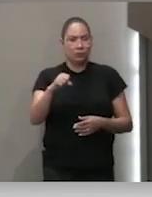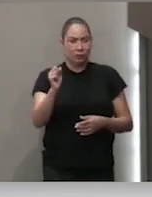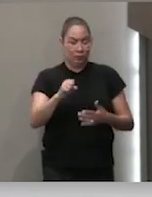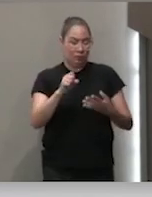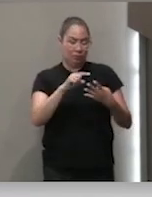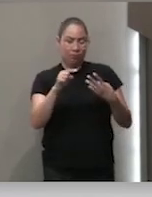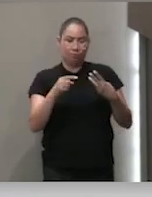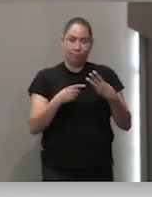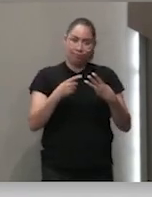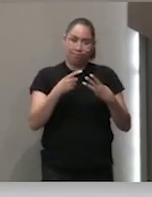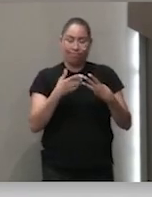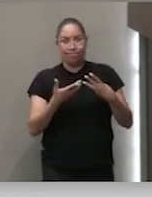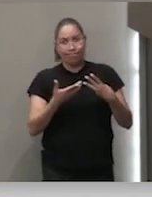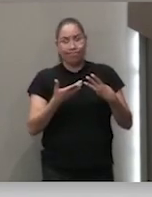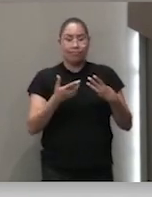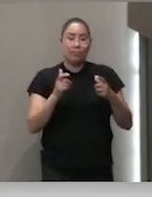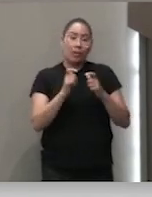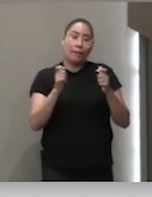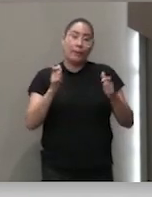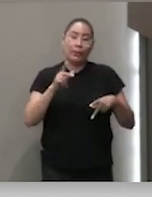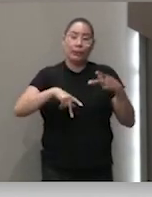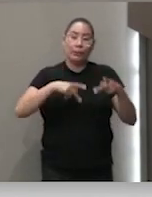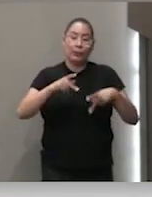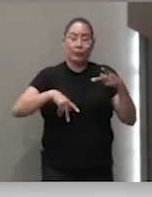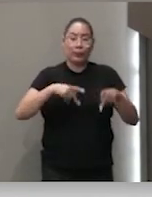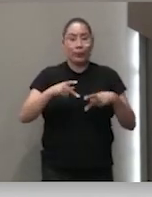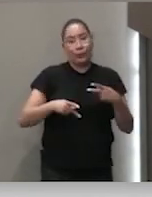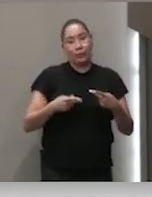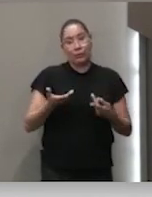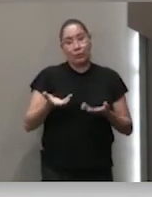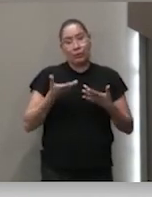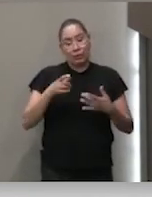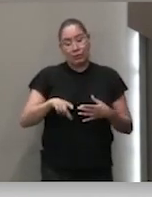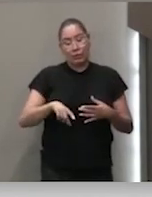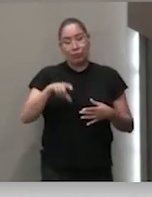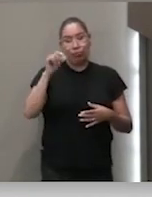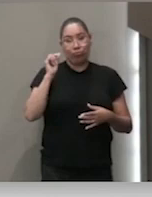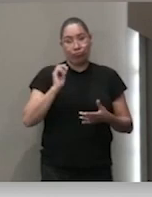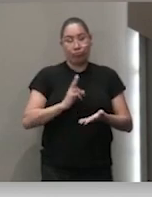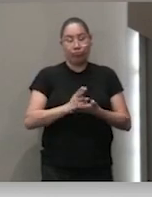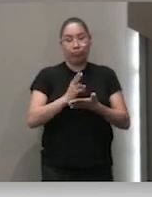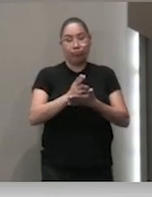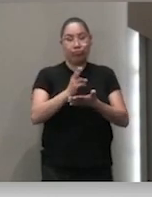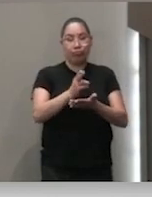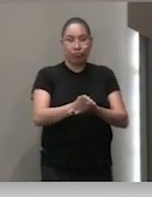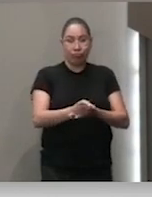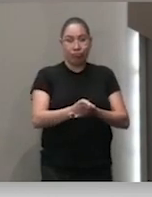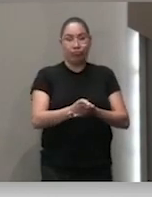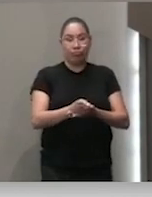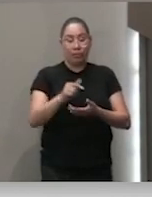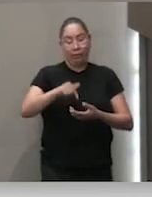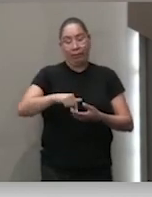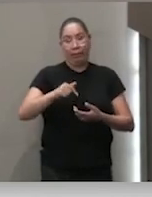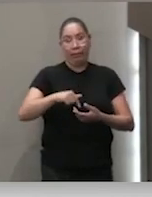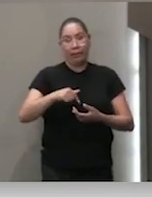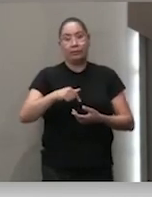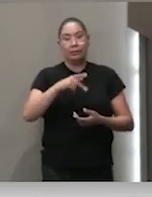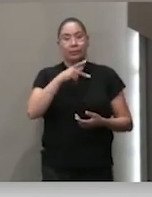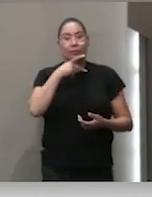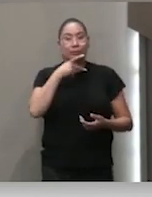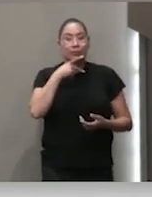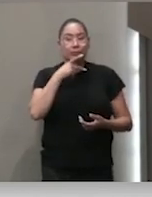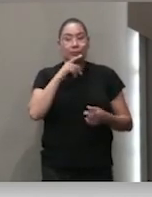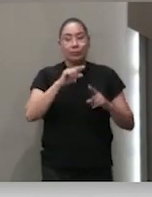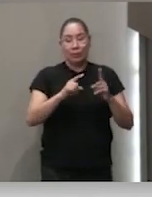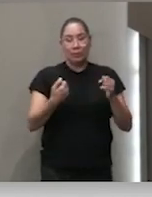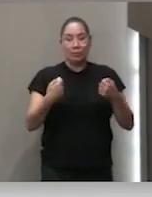três opções, a maioria da população quis dar um seguimento à atual administração, mas vamos